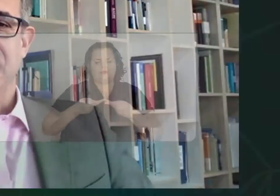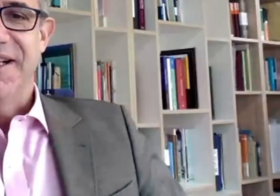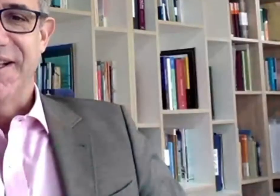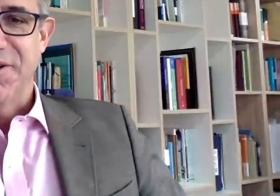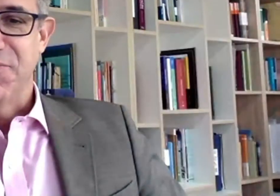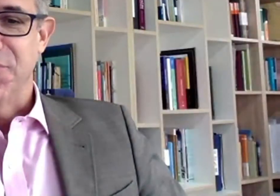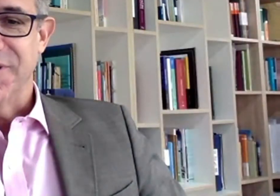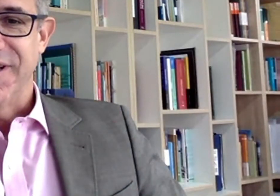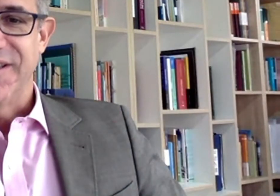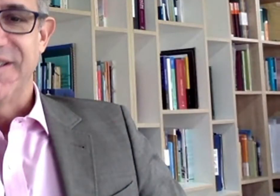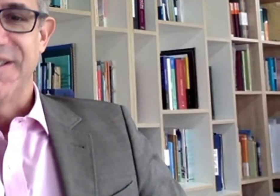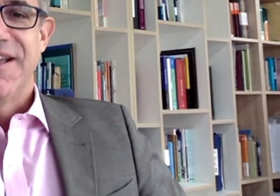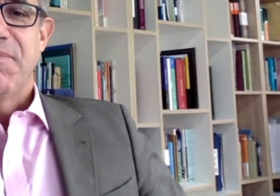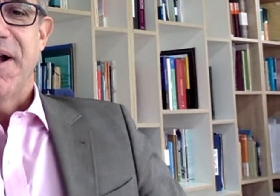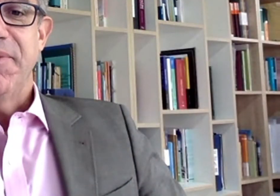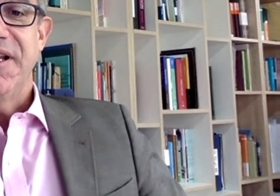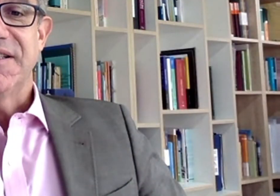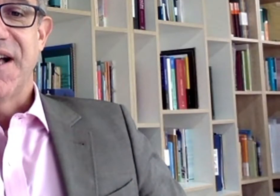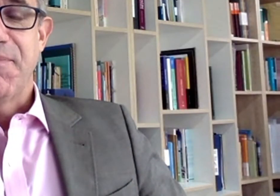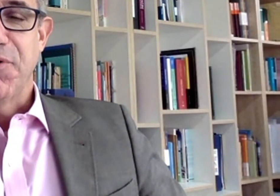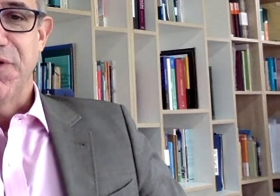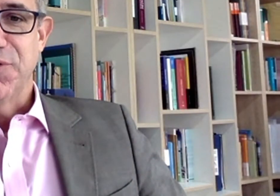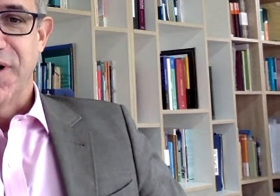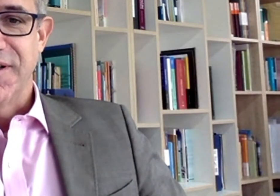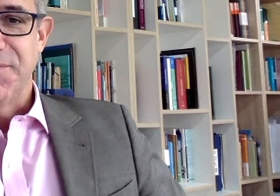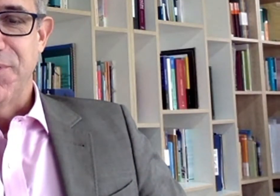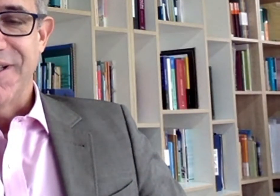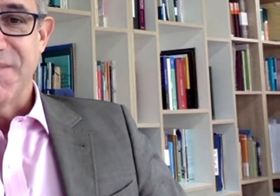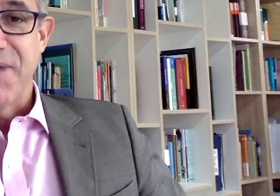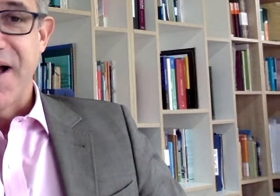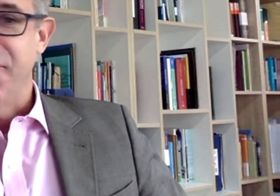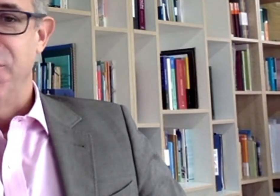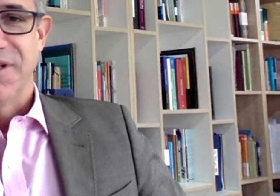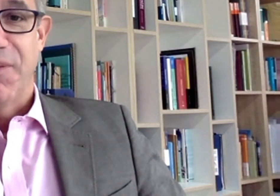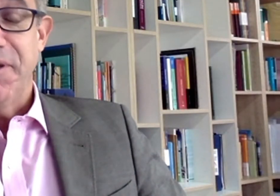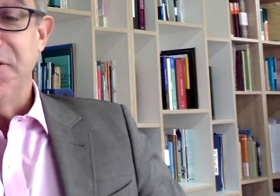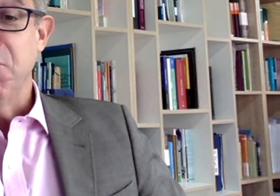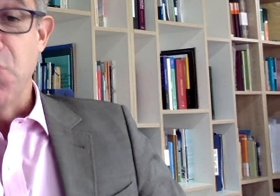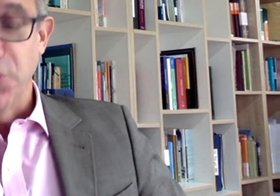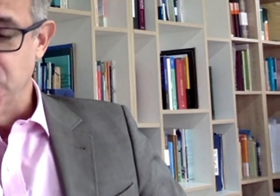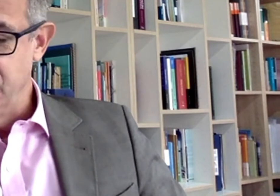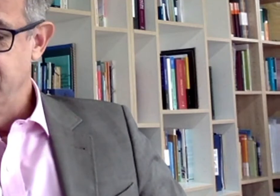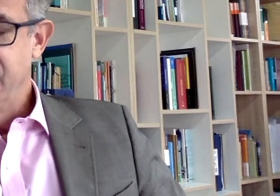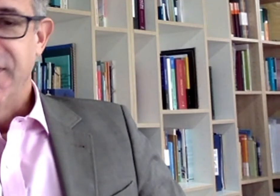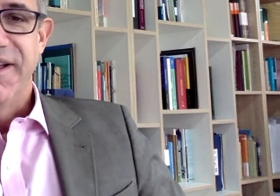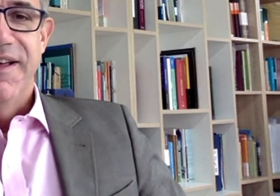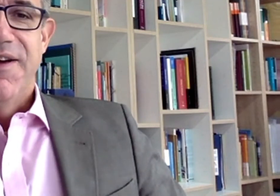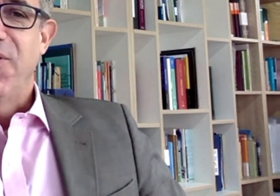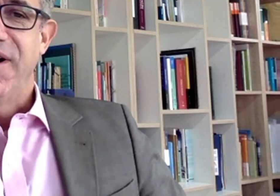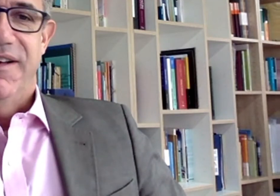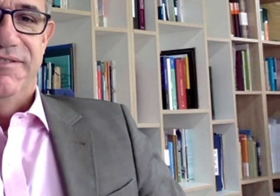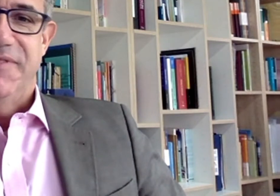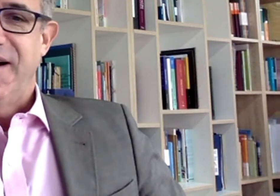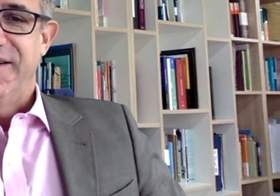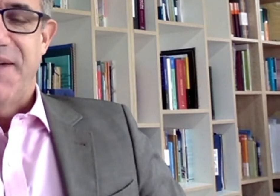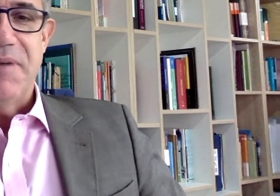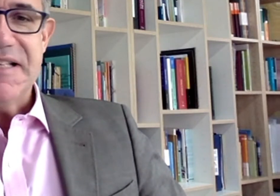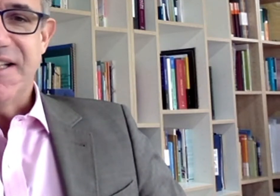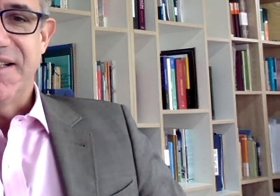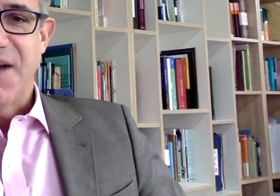pela oportunidade de estar aqui com vocês. Parabenizar a professora Nancy por essa maravilhosa aula, aprendi muito, né?